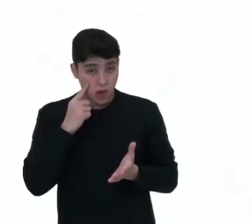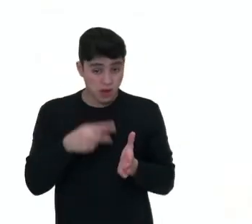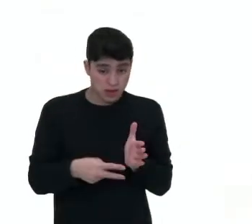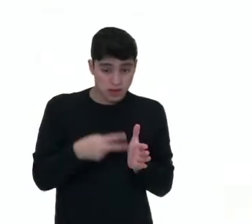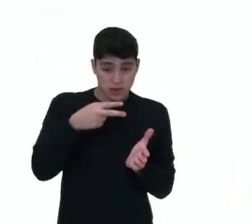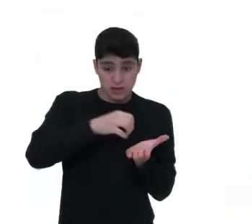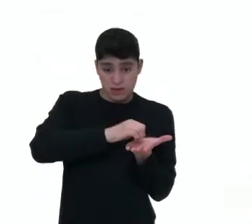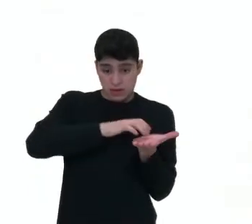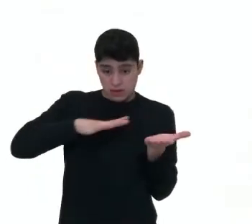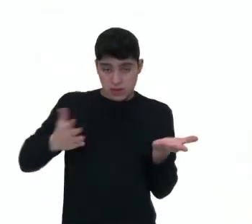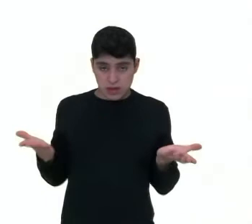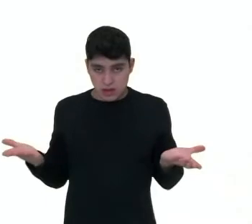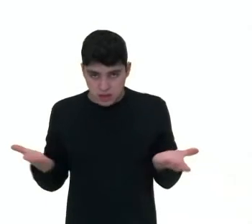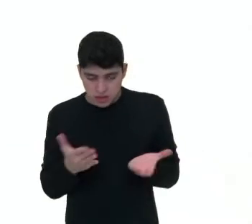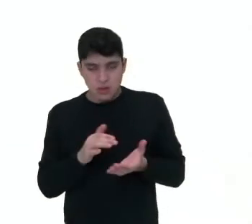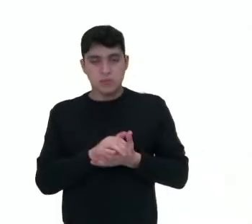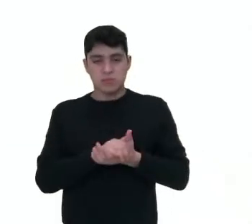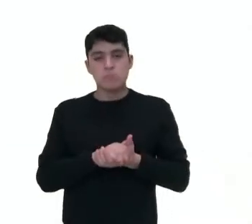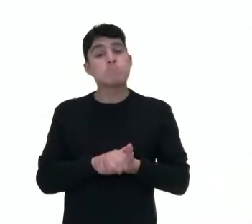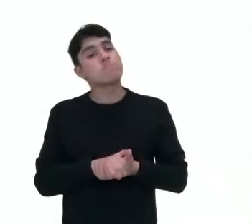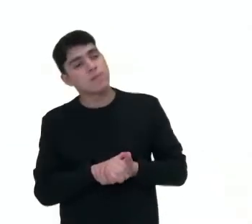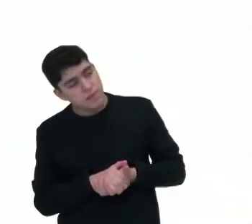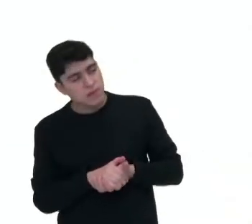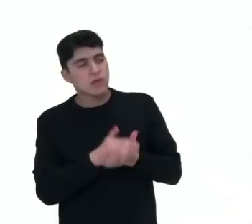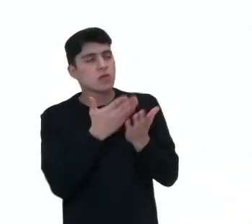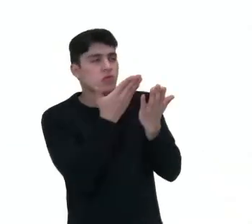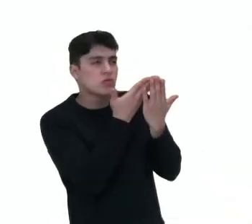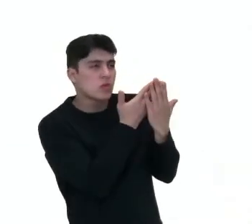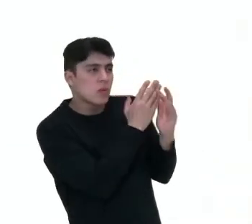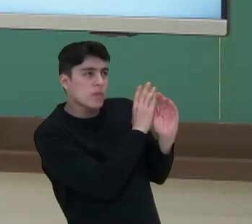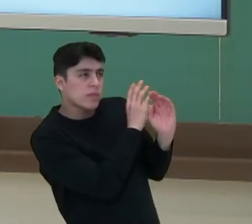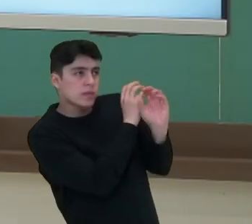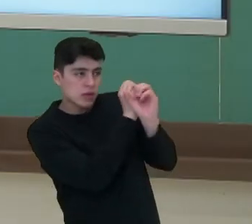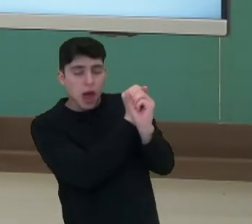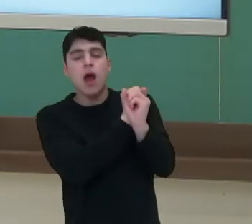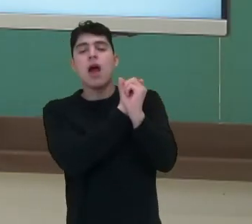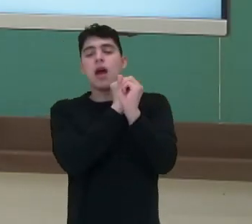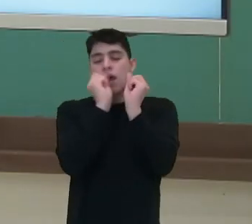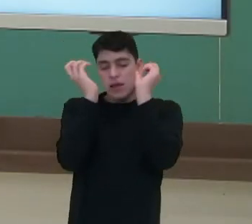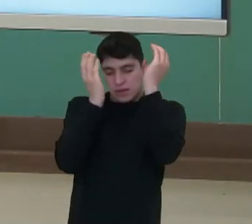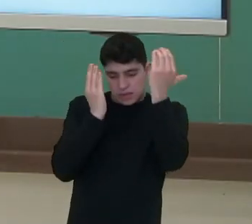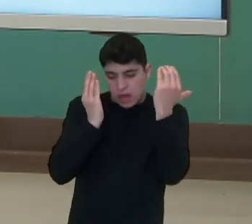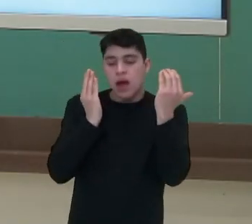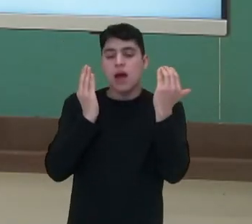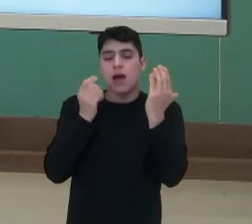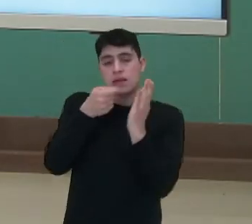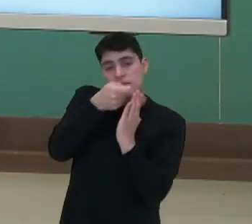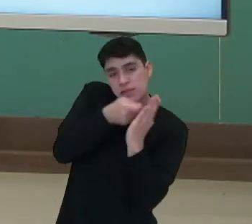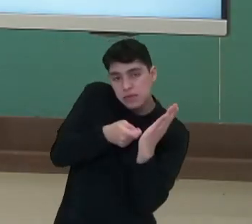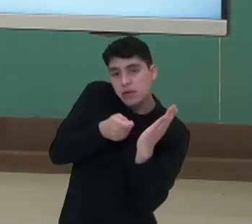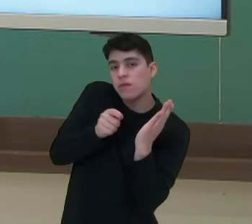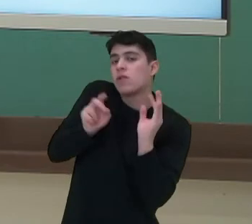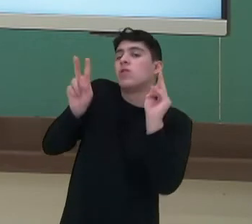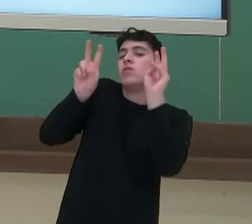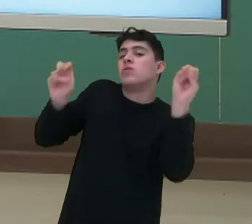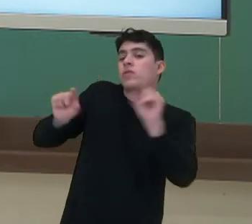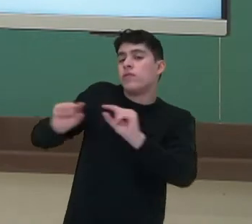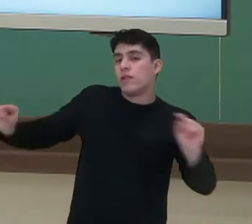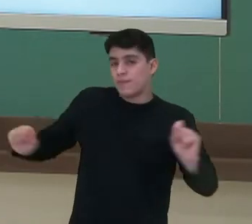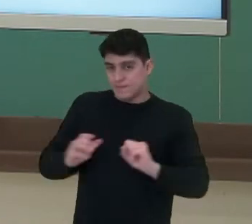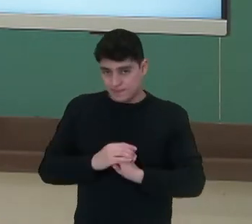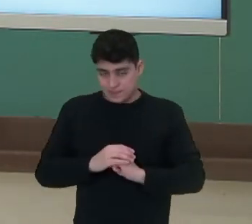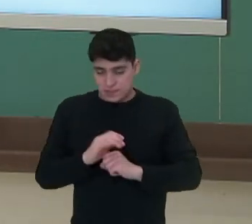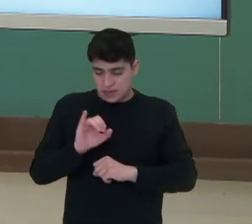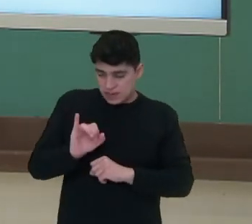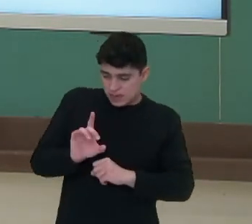lá. Analisando o que estudamos nesta aula, reflita, né, e escreva sobre a seguinte afirmação. O IDH